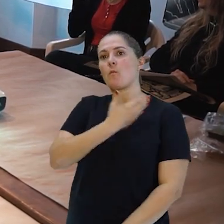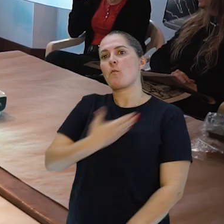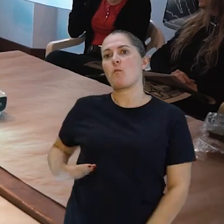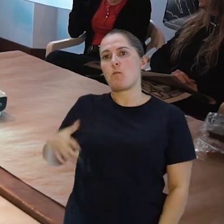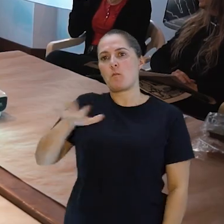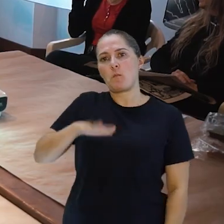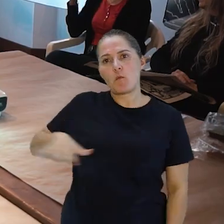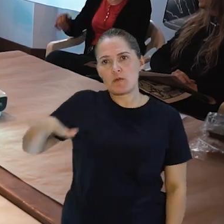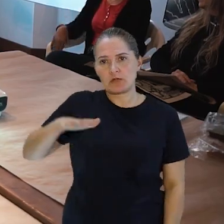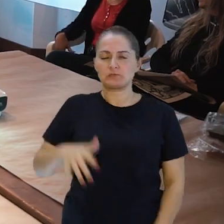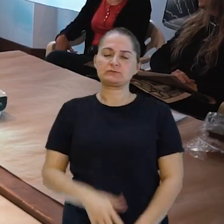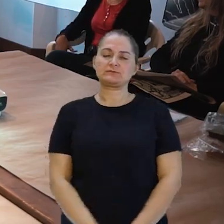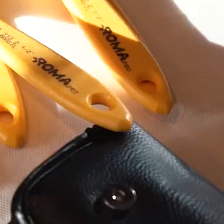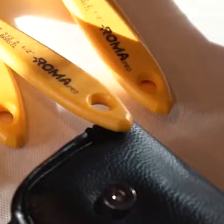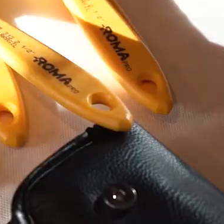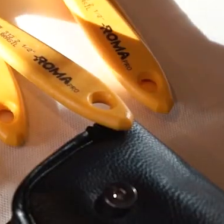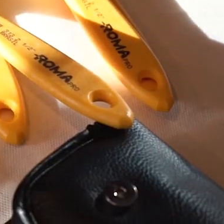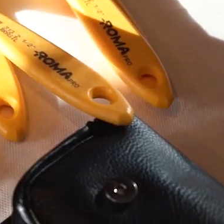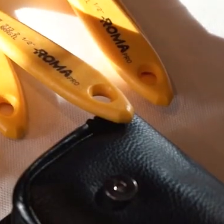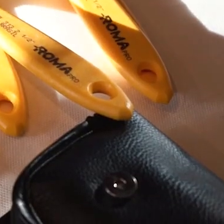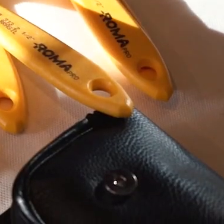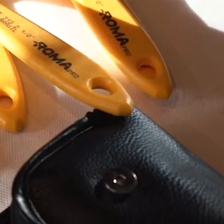privados ou públicos.